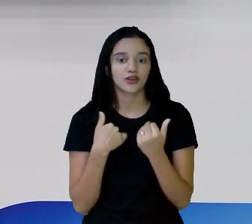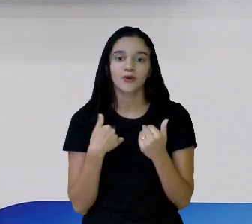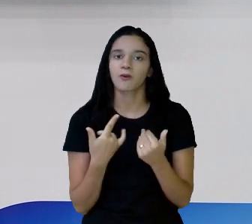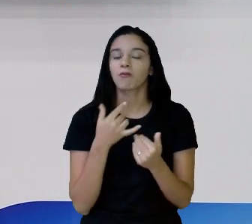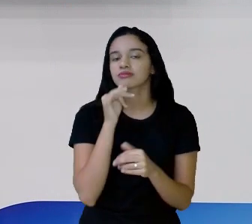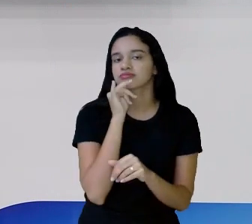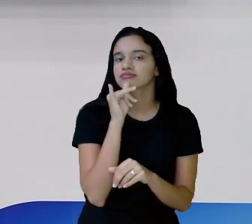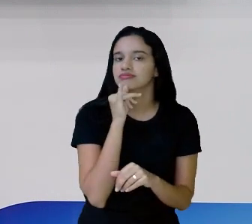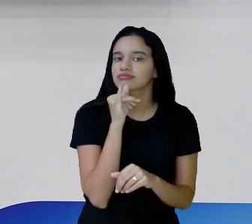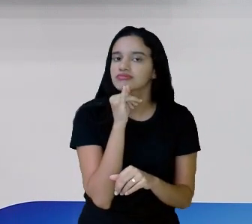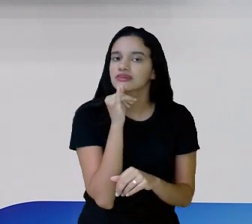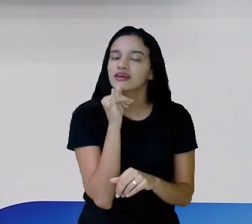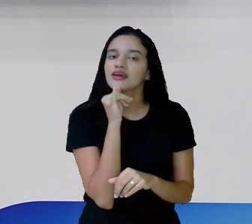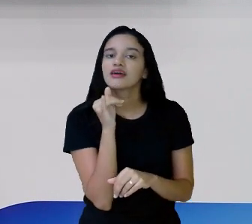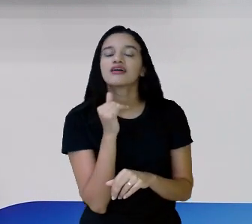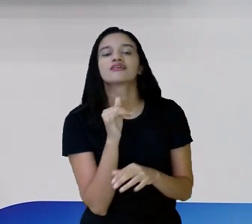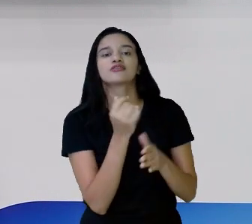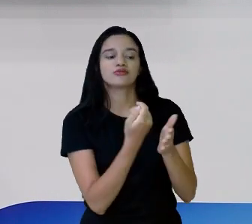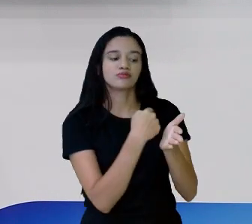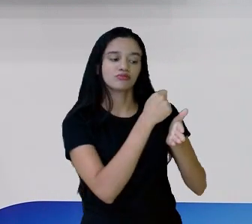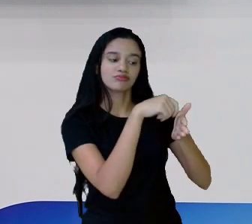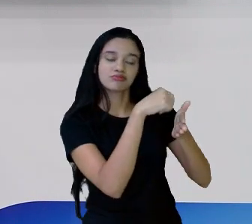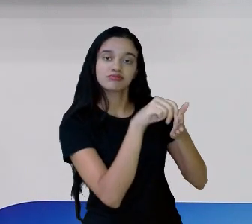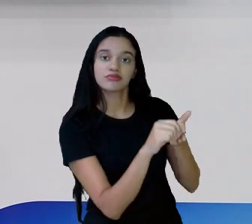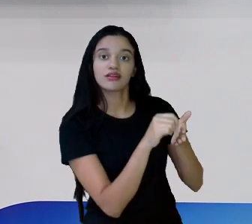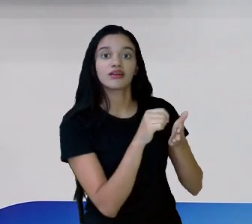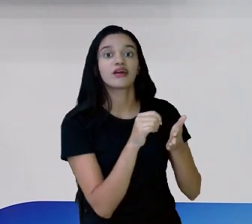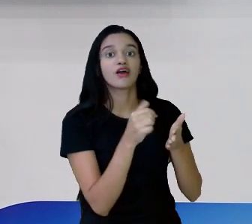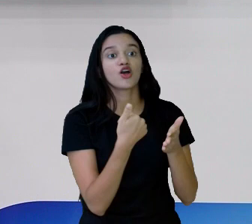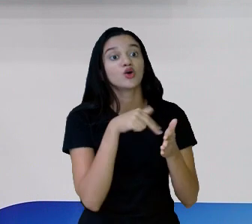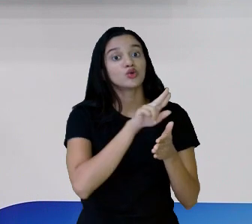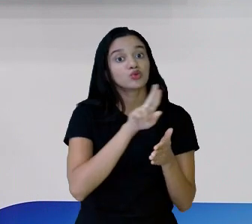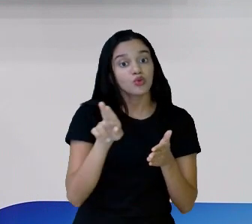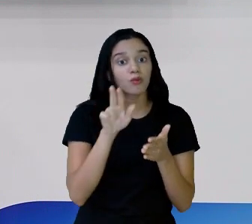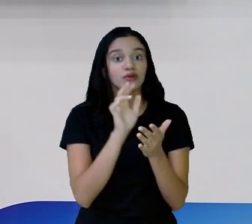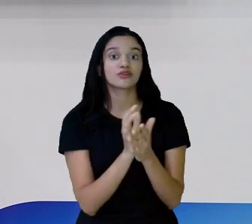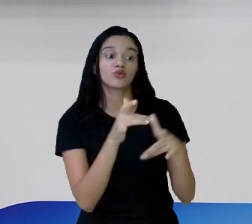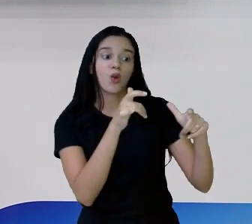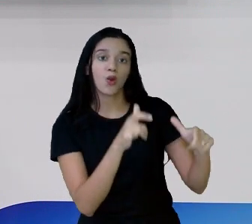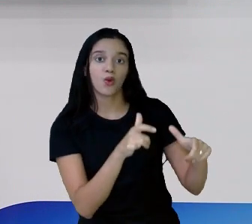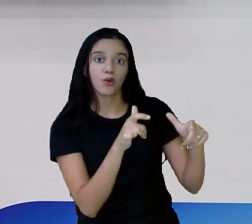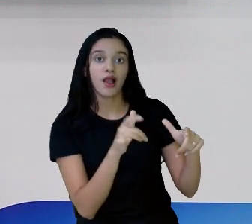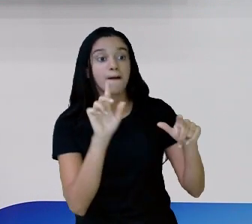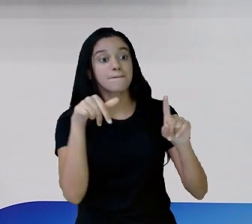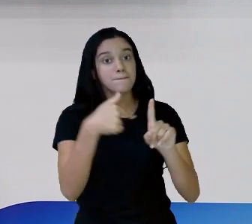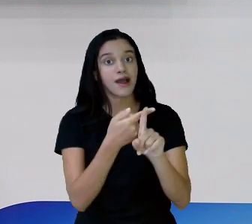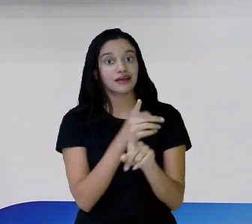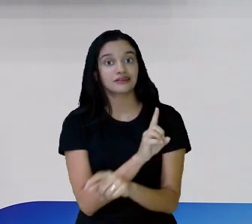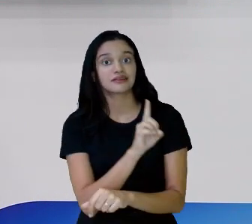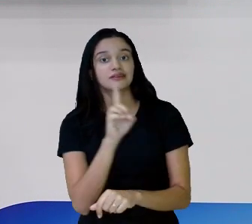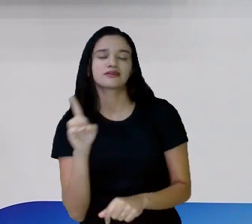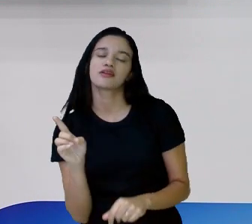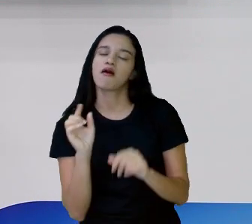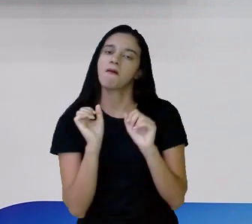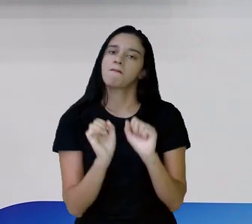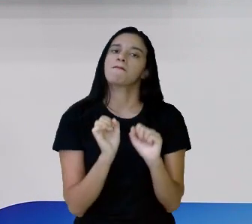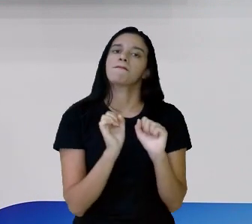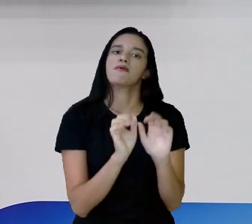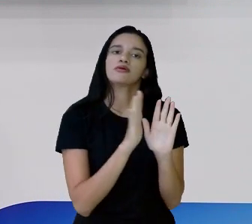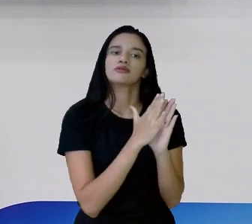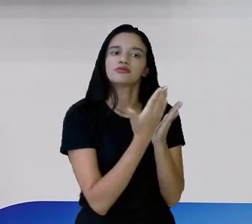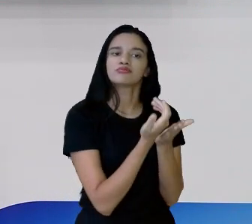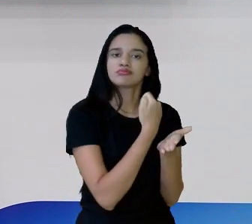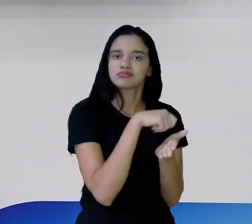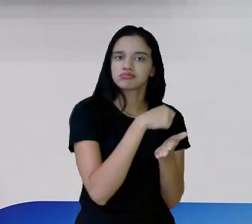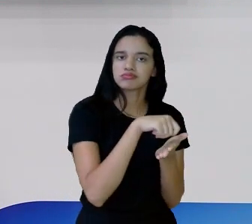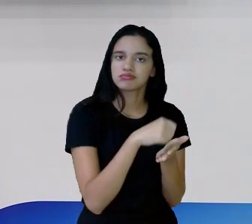dei um exemplo, para lá no teu cabeçalho separar o nome do lugar com a data. Pode ser no cabeçalho do caderno, no